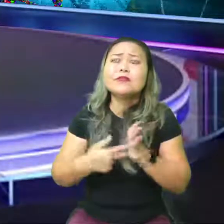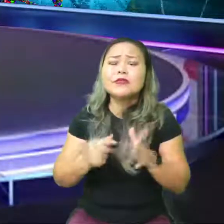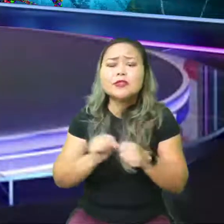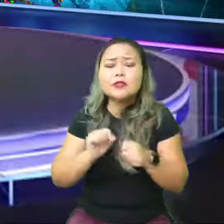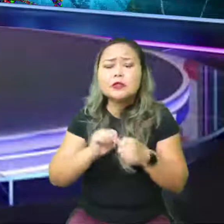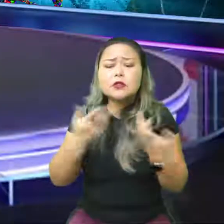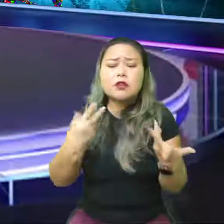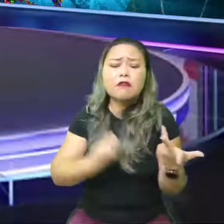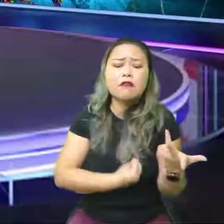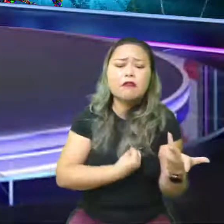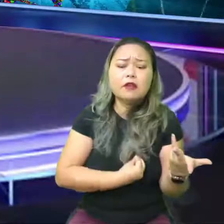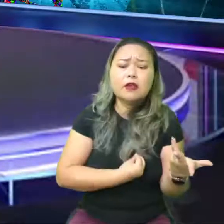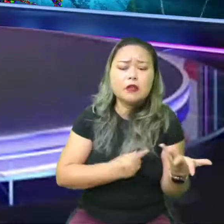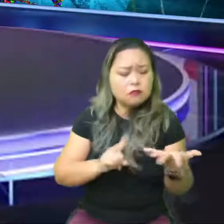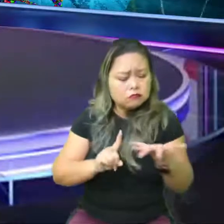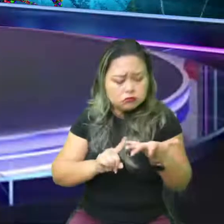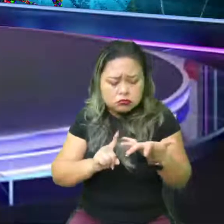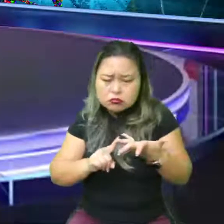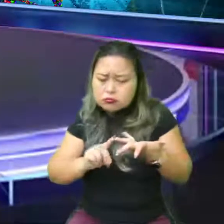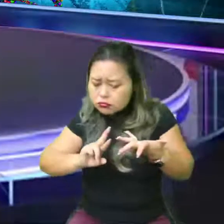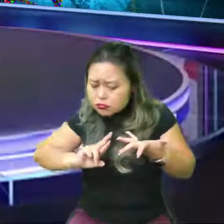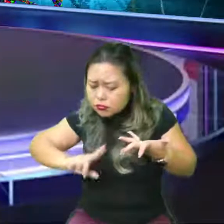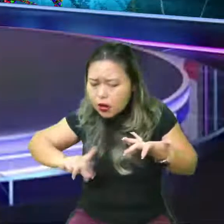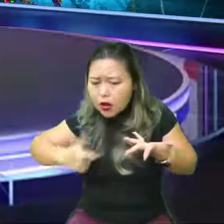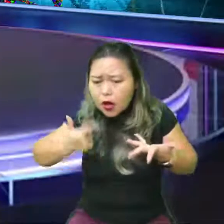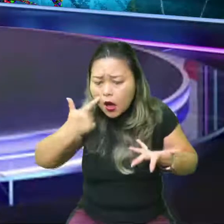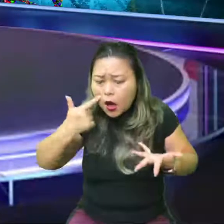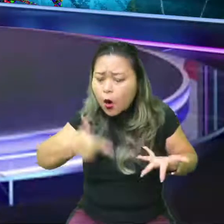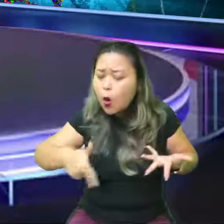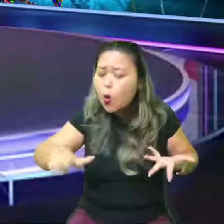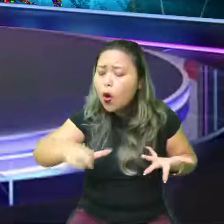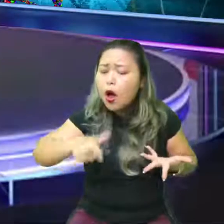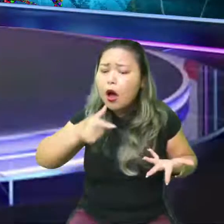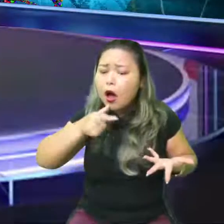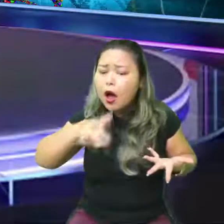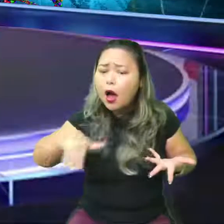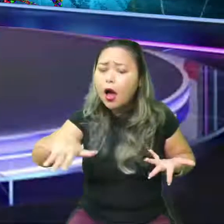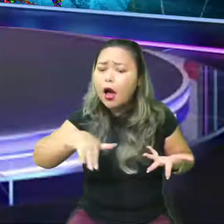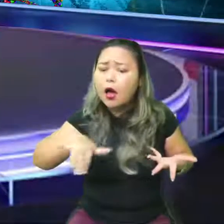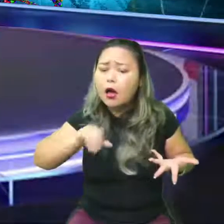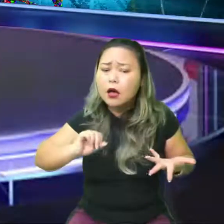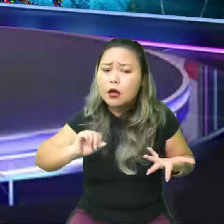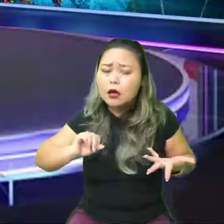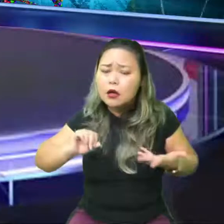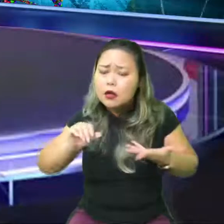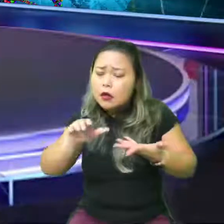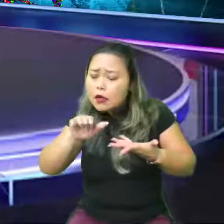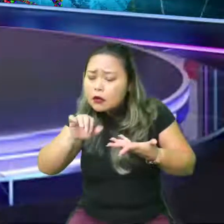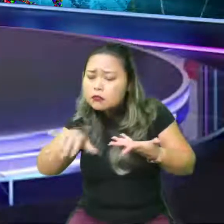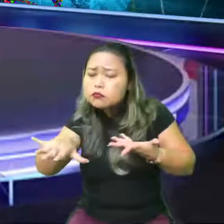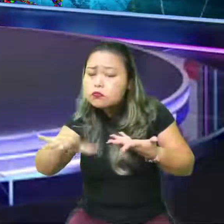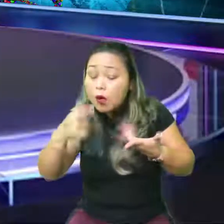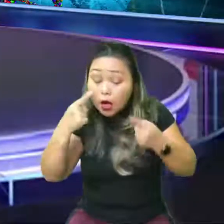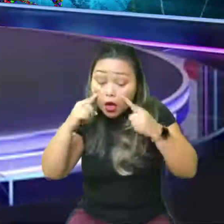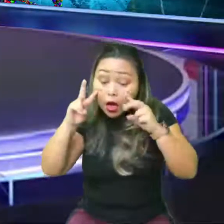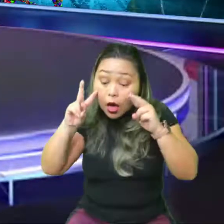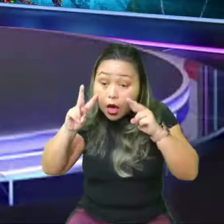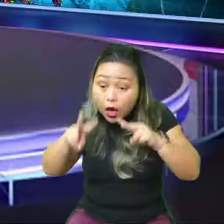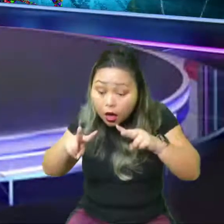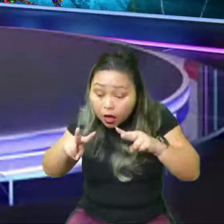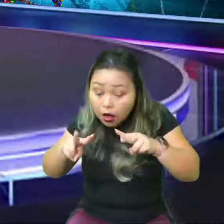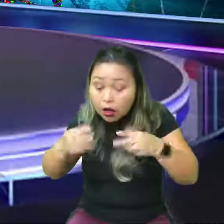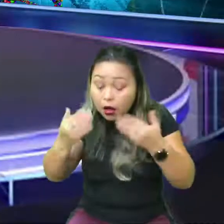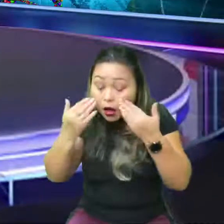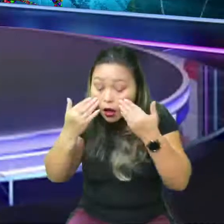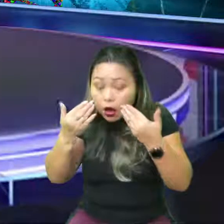olha para um corpo d'água, né, existem aquelas espécies que são visíveis, né,